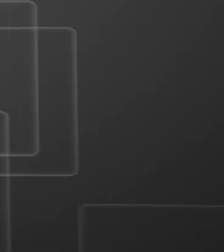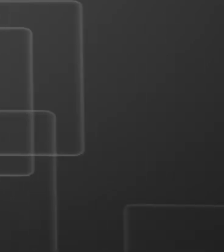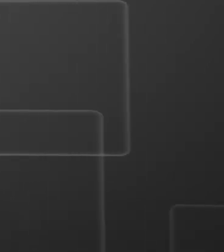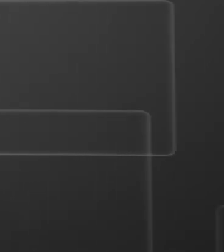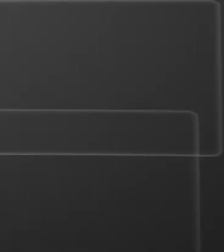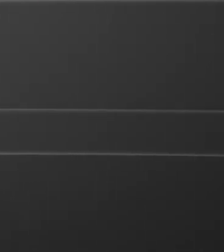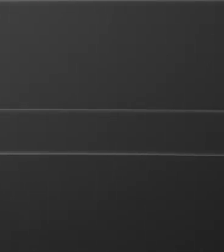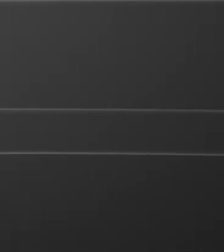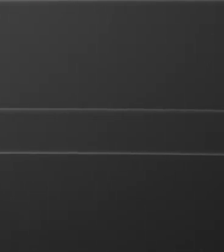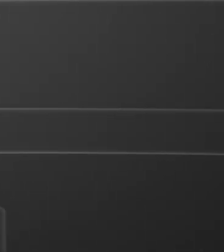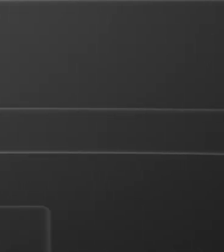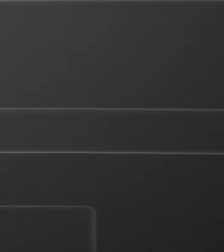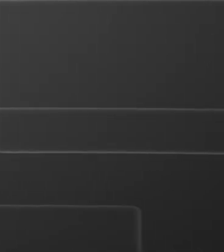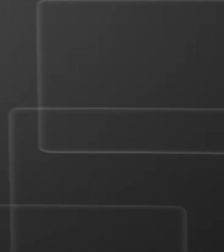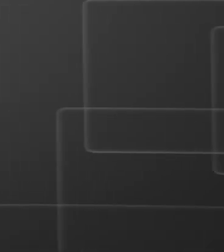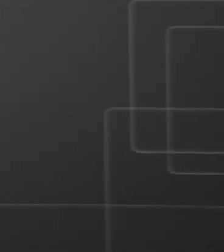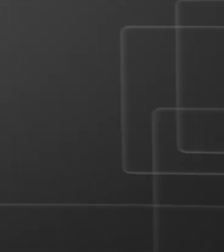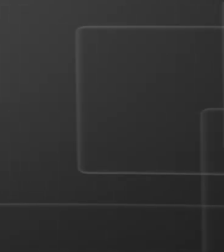e